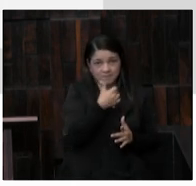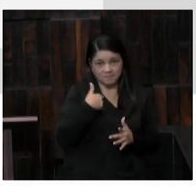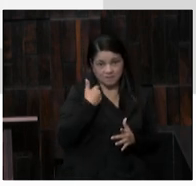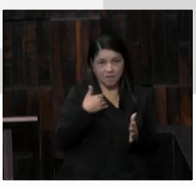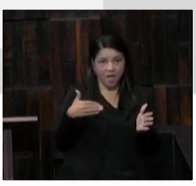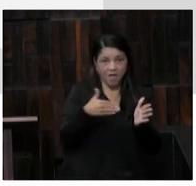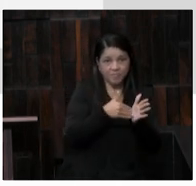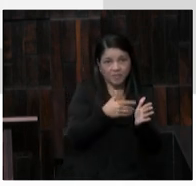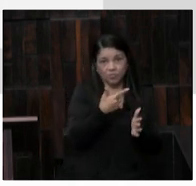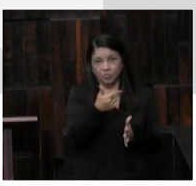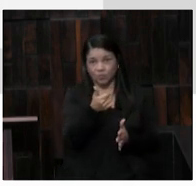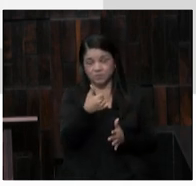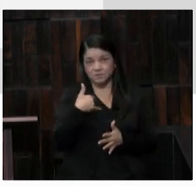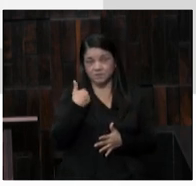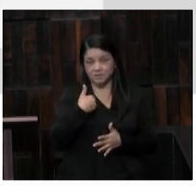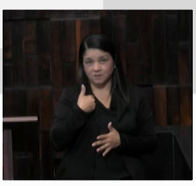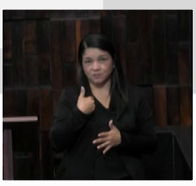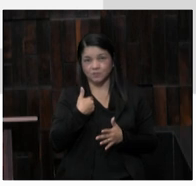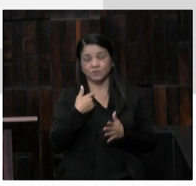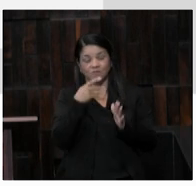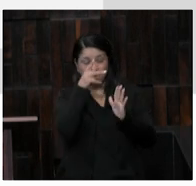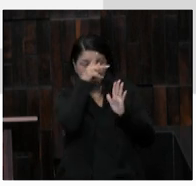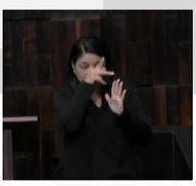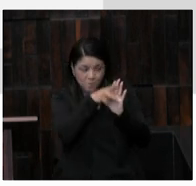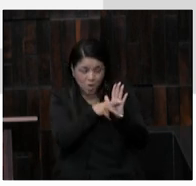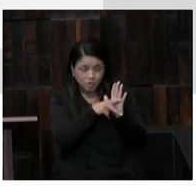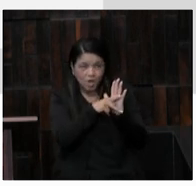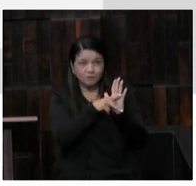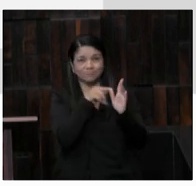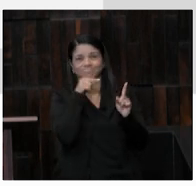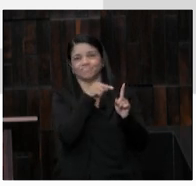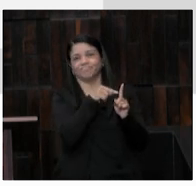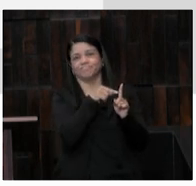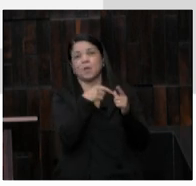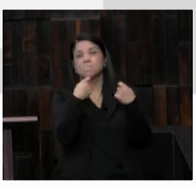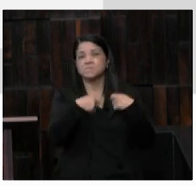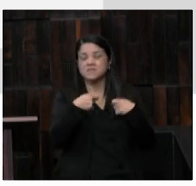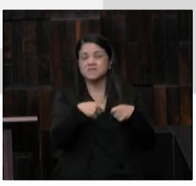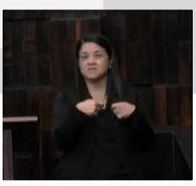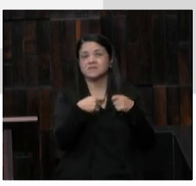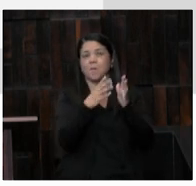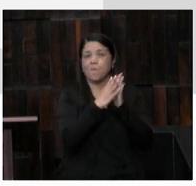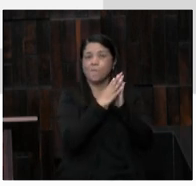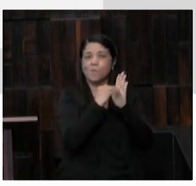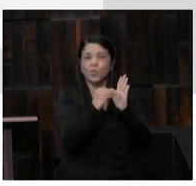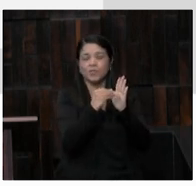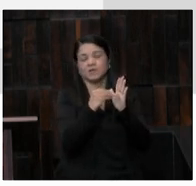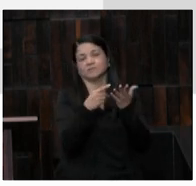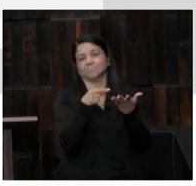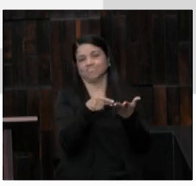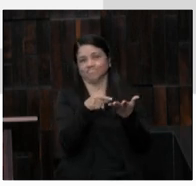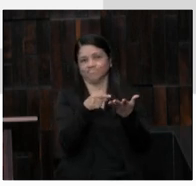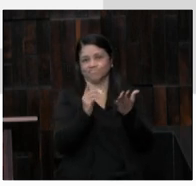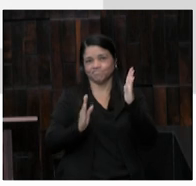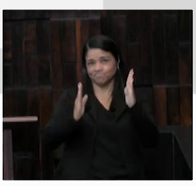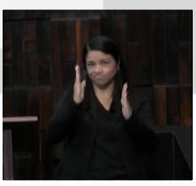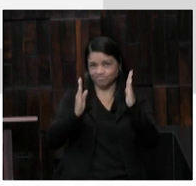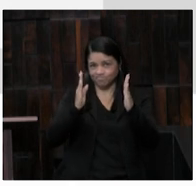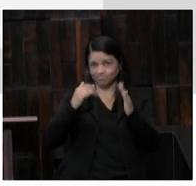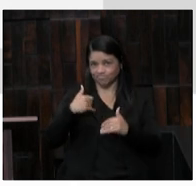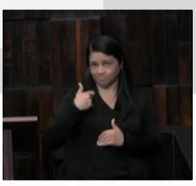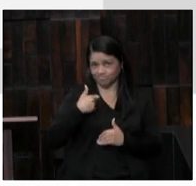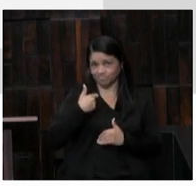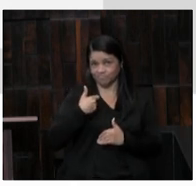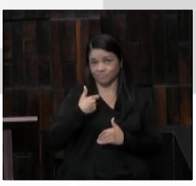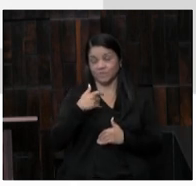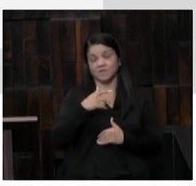ter um recorte. A gente, quando fala de um projeto de pesquisa, a gente precisa ter uma amostra mais homogênea possível. Então, assim, a gente acabou escolhendo